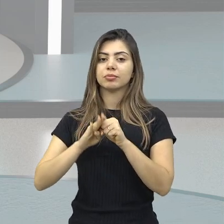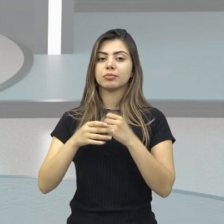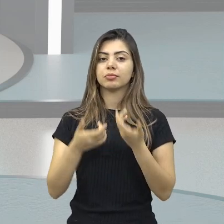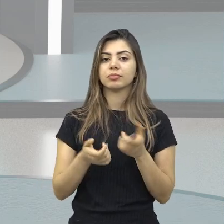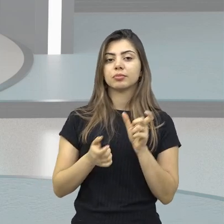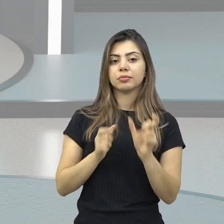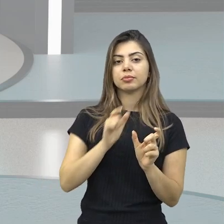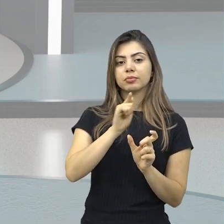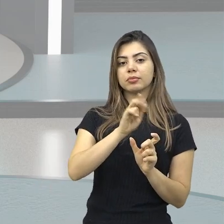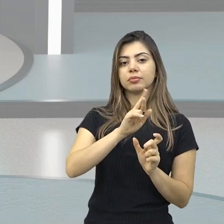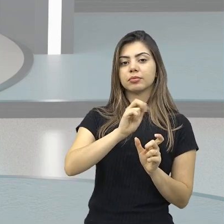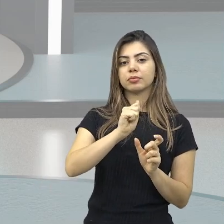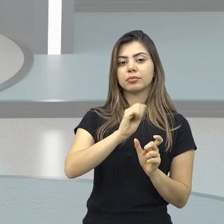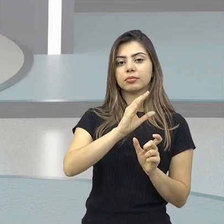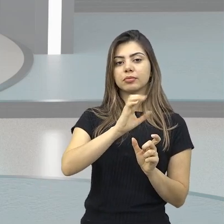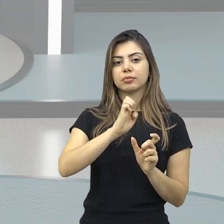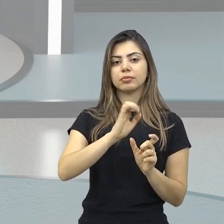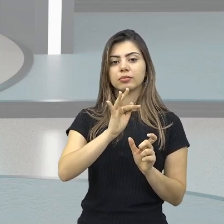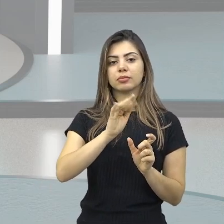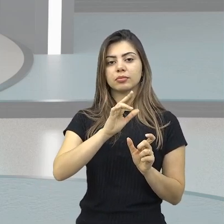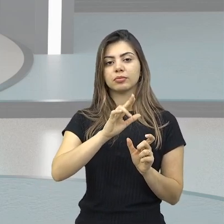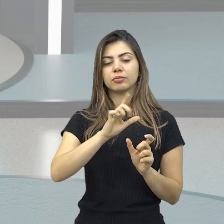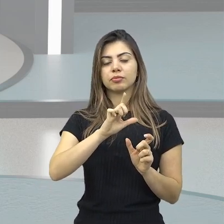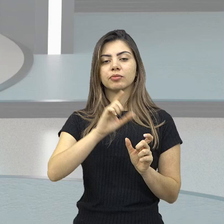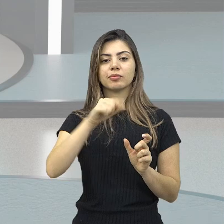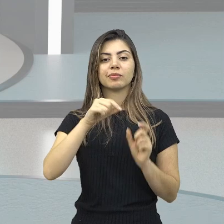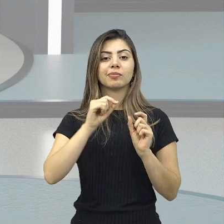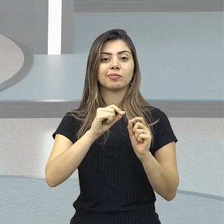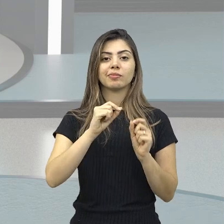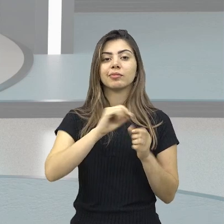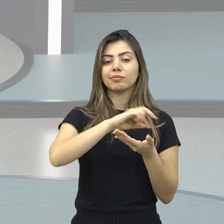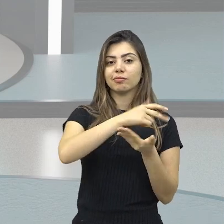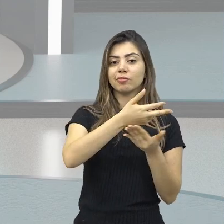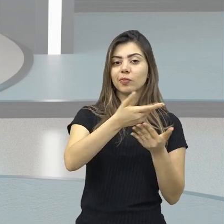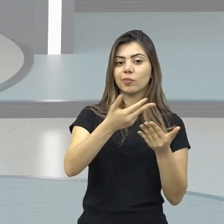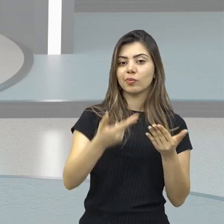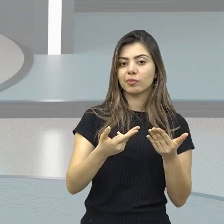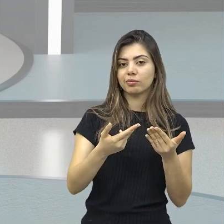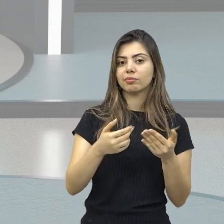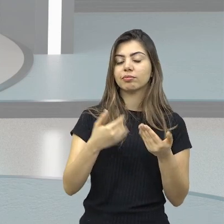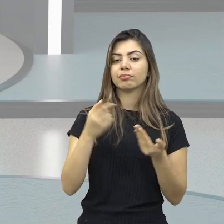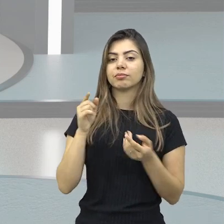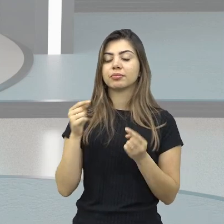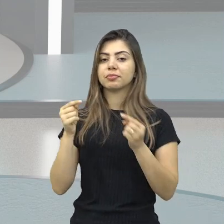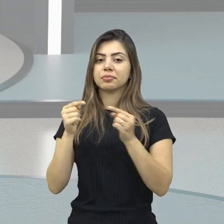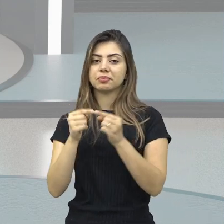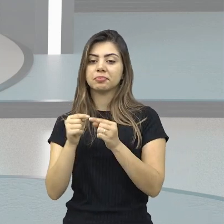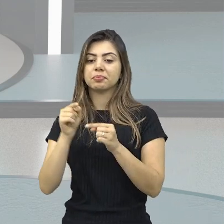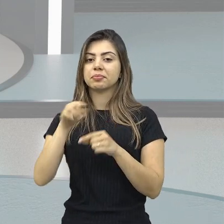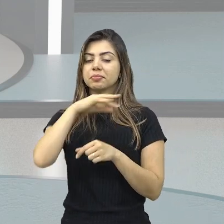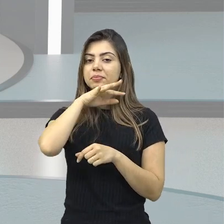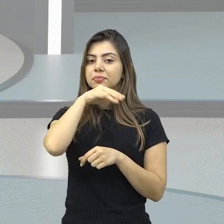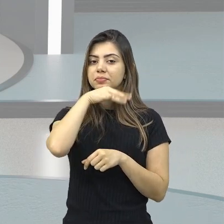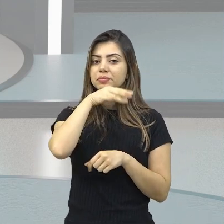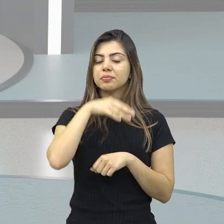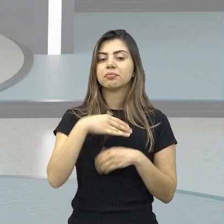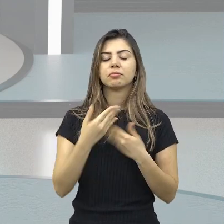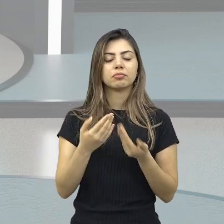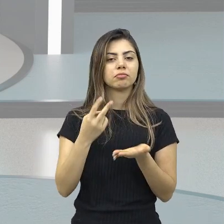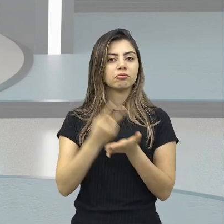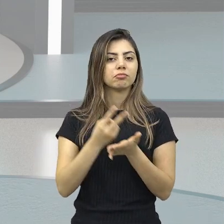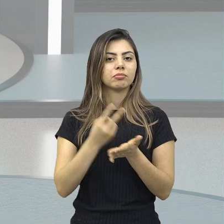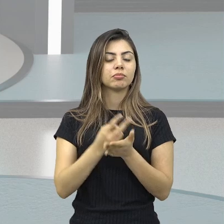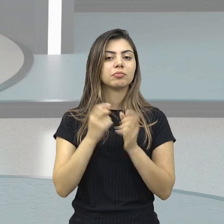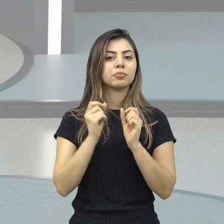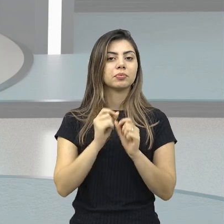qualificando. Qual é a qualidade do cisne? É ser gracioso, certo? Então, o adjetivo sempre vem antes do substantivo. Essa é